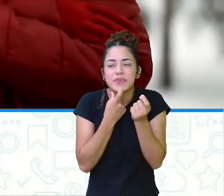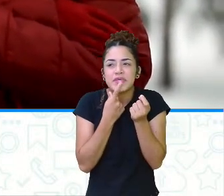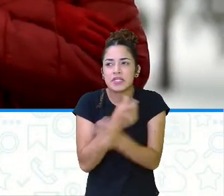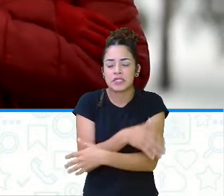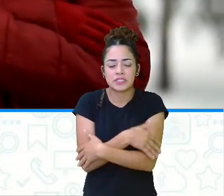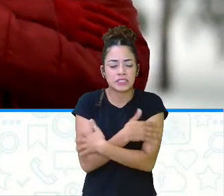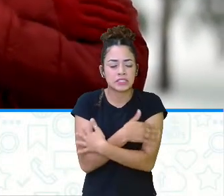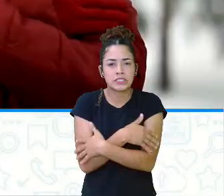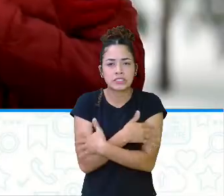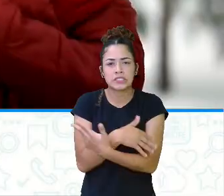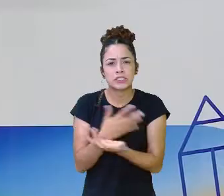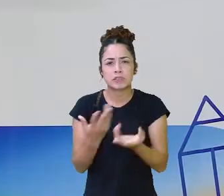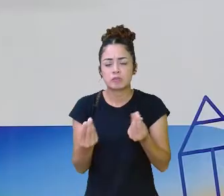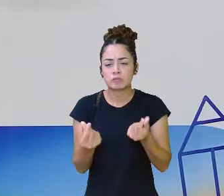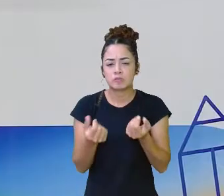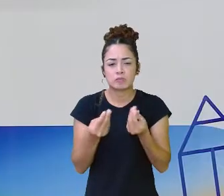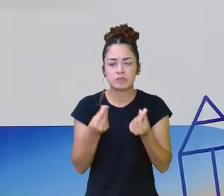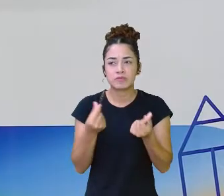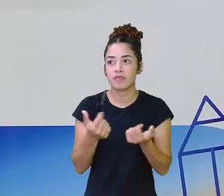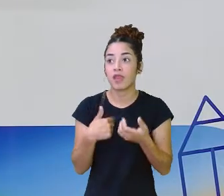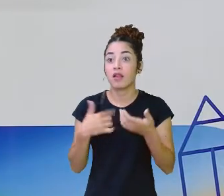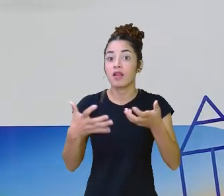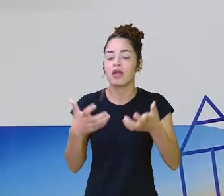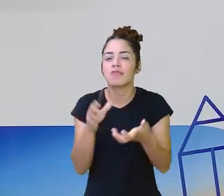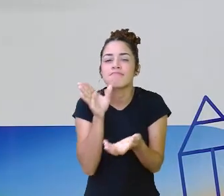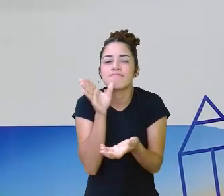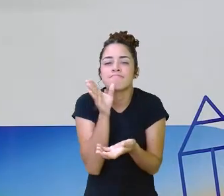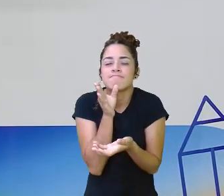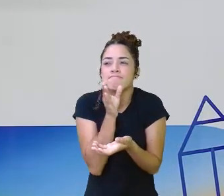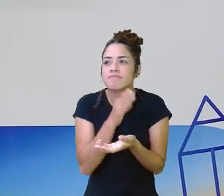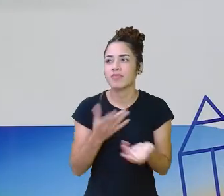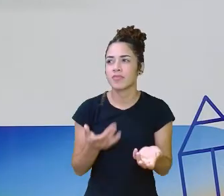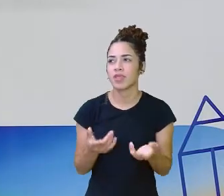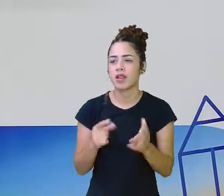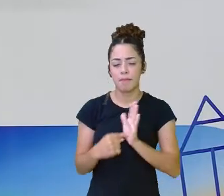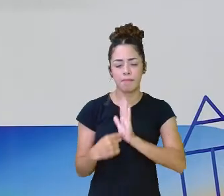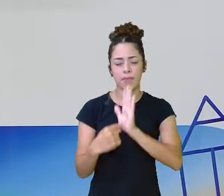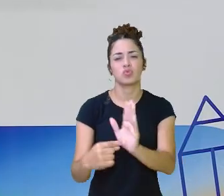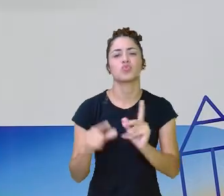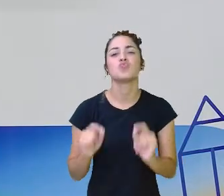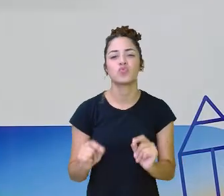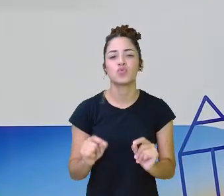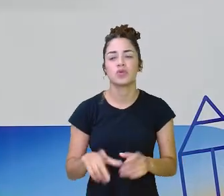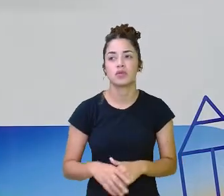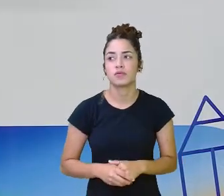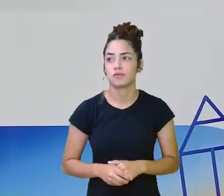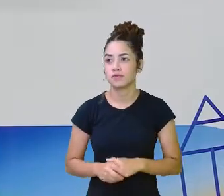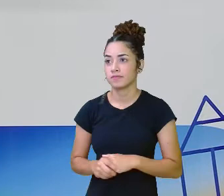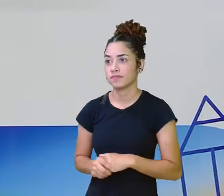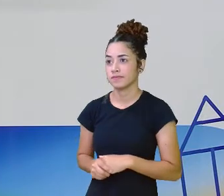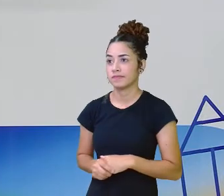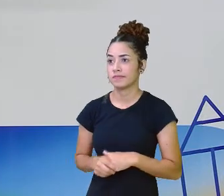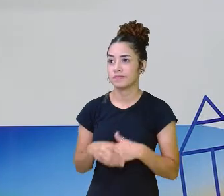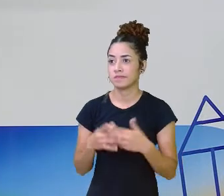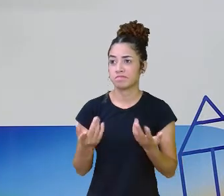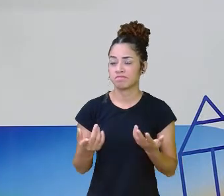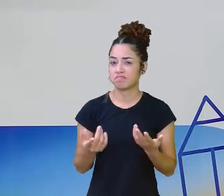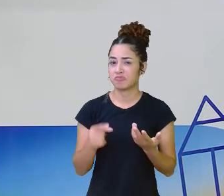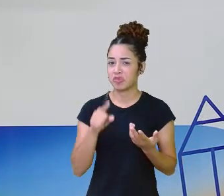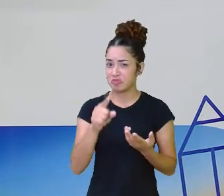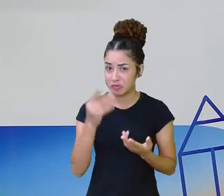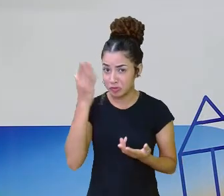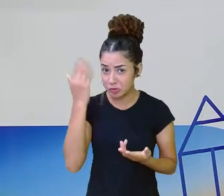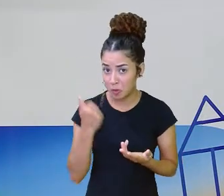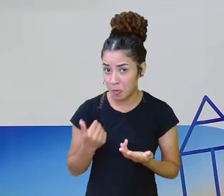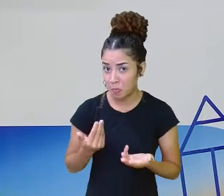tá assim, ó, tentando se esquentar. O que será que isso aqui tá mostrando pra gente? Será que vocês vão conseguir